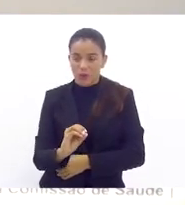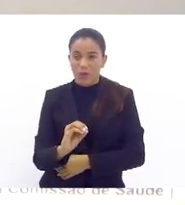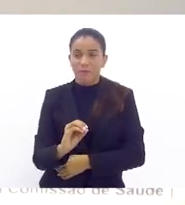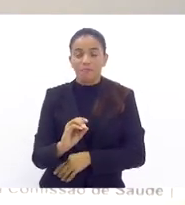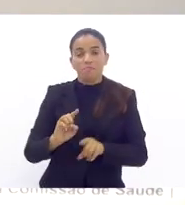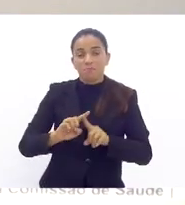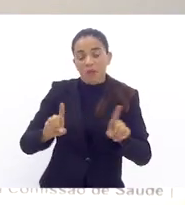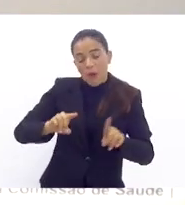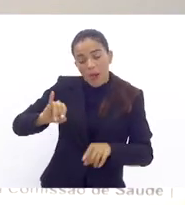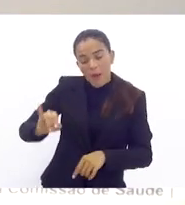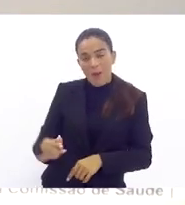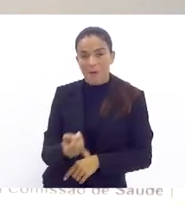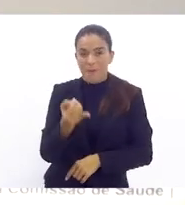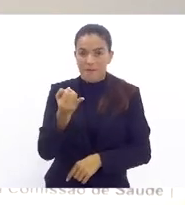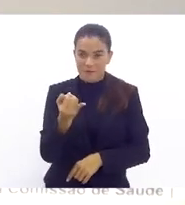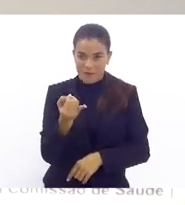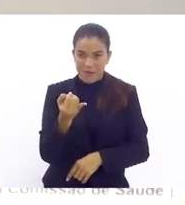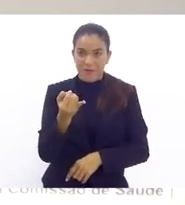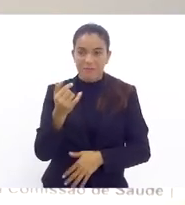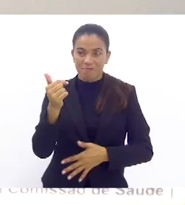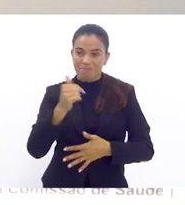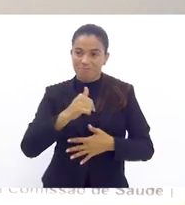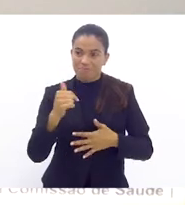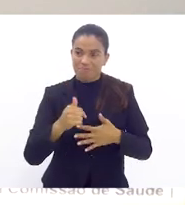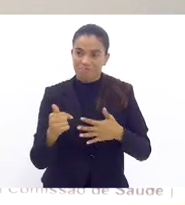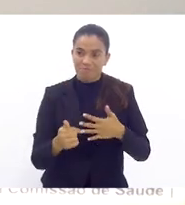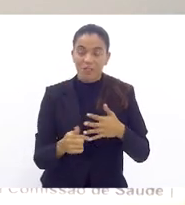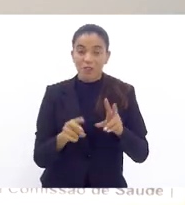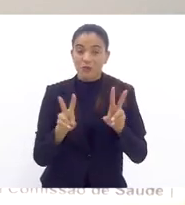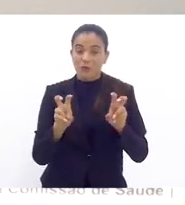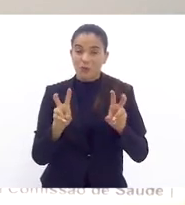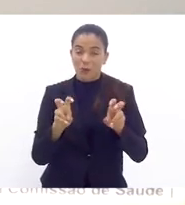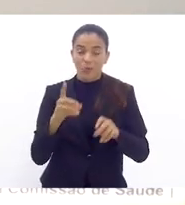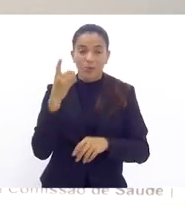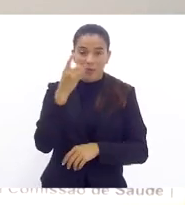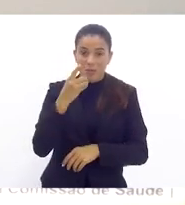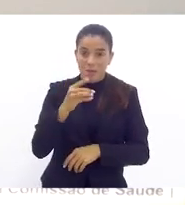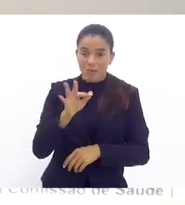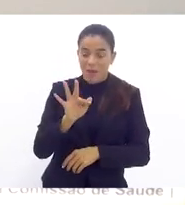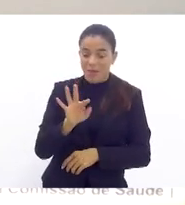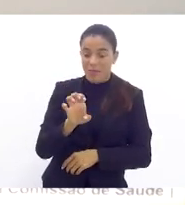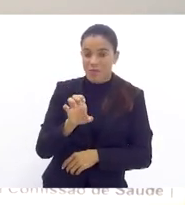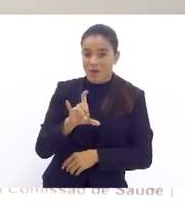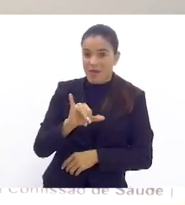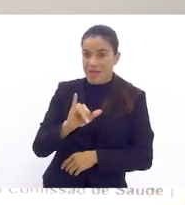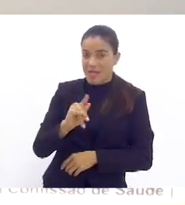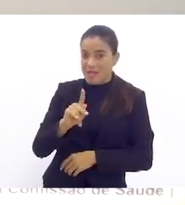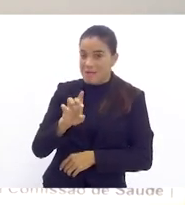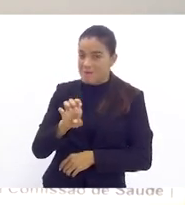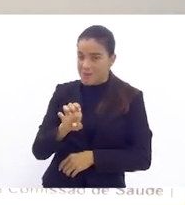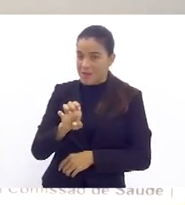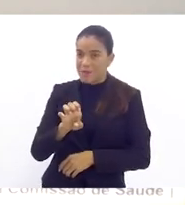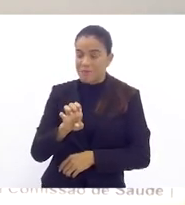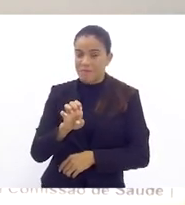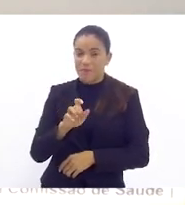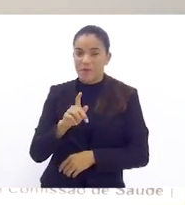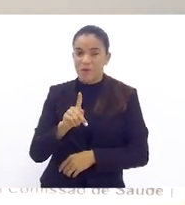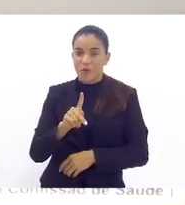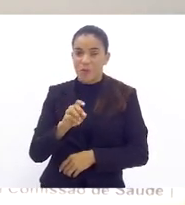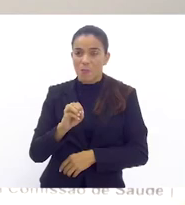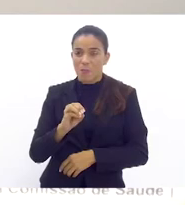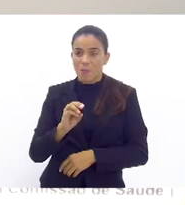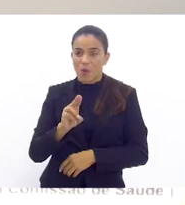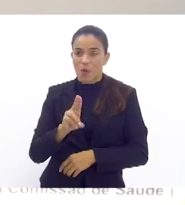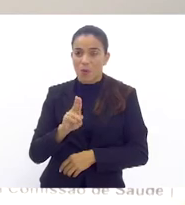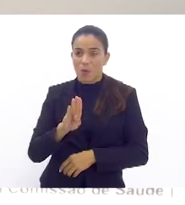aproveitar as questões apresentadas pelo deputado Felipe Poubel. E, nesse sentido, eu queria já me dirigir